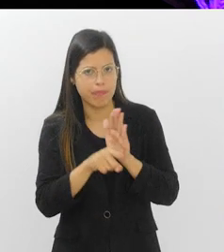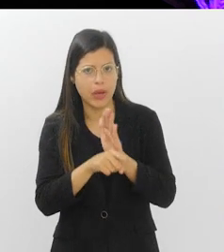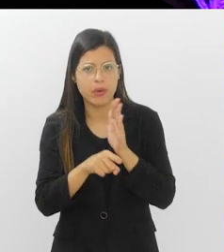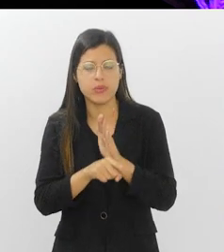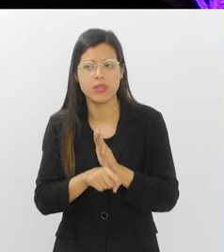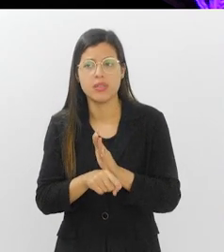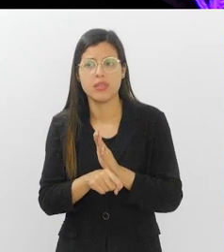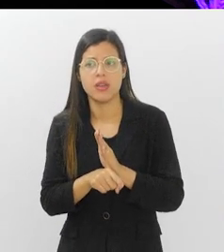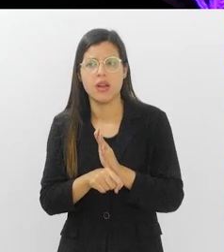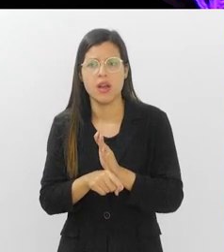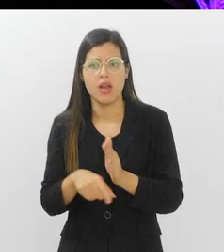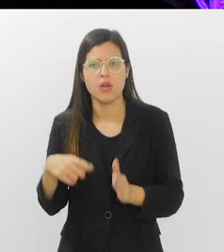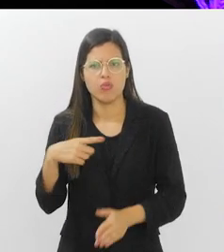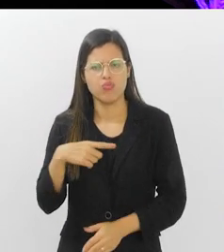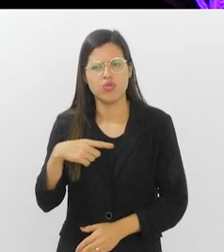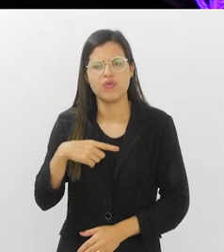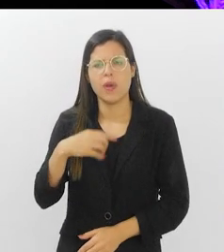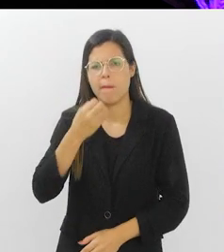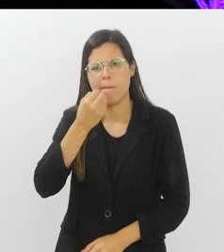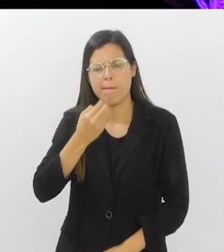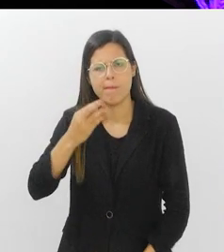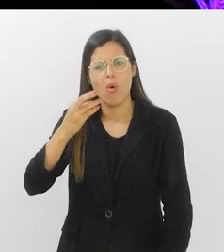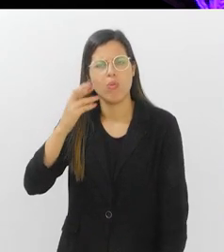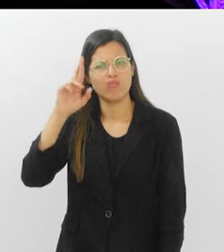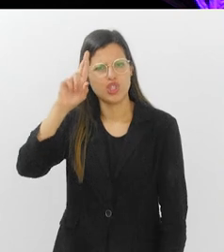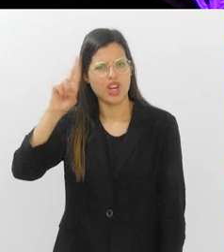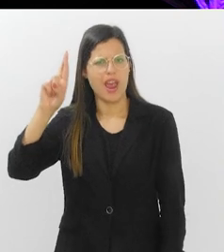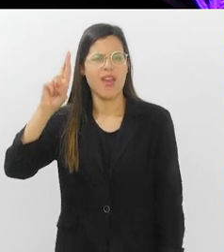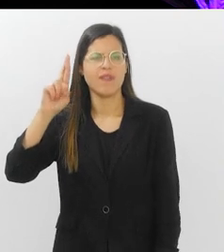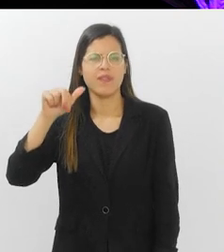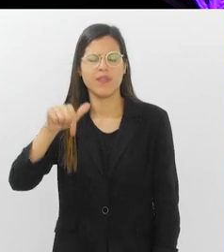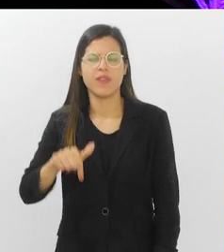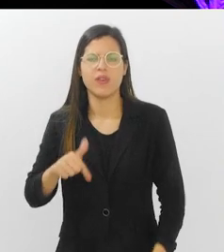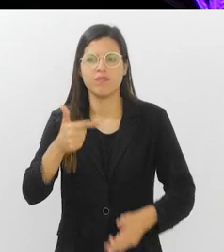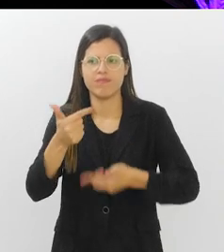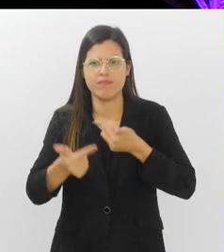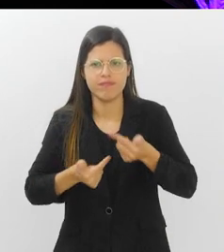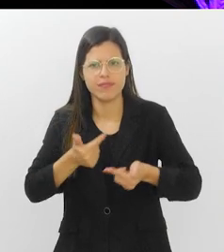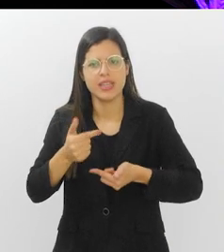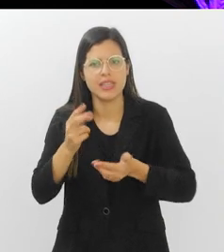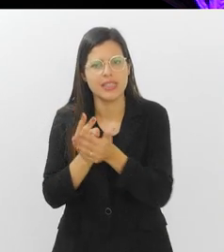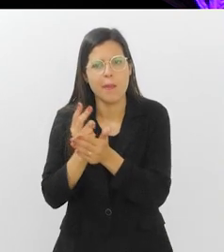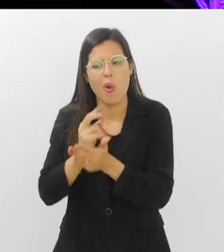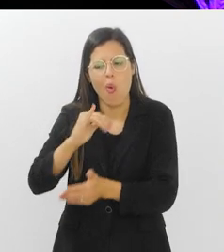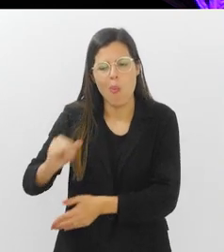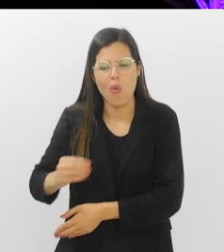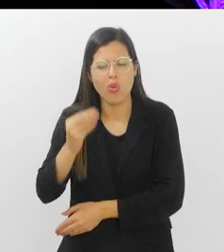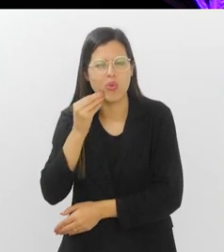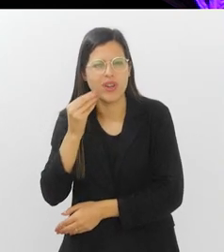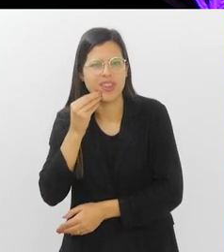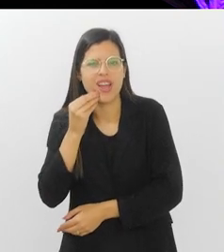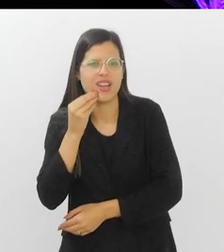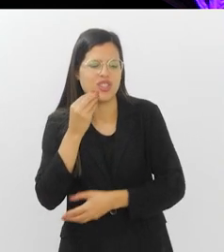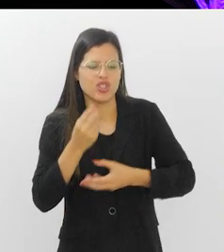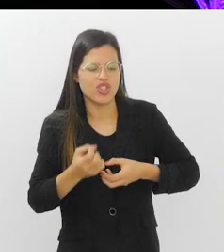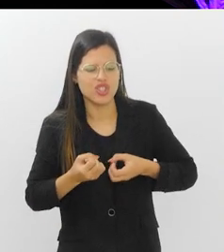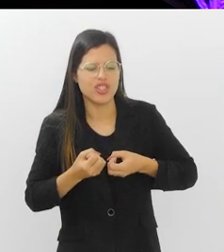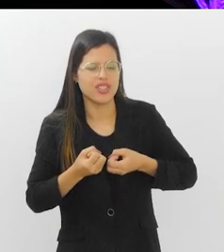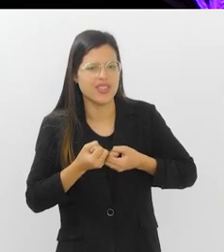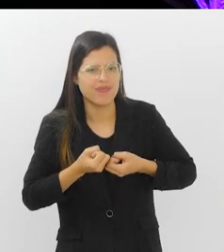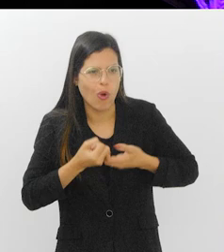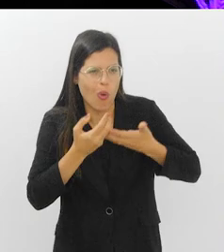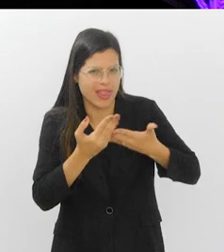eu tive né bons chefes né onde eu trabalho e sempre tive essa oportunidade de poder falar um pouquinho